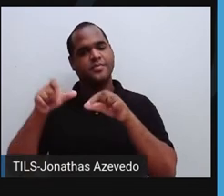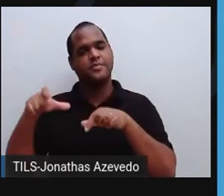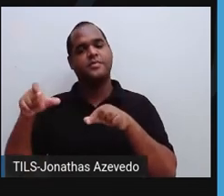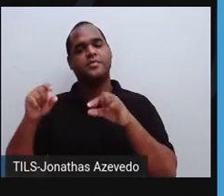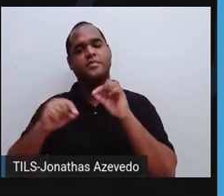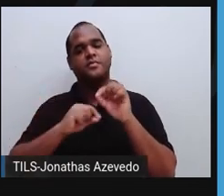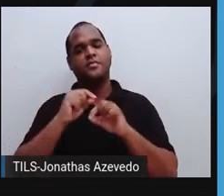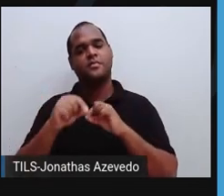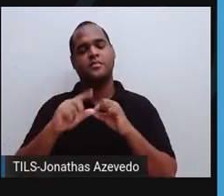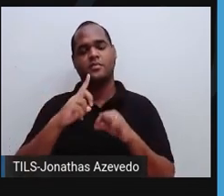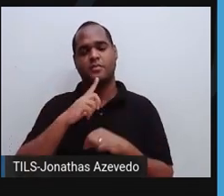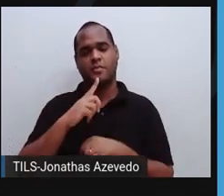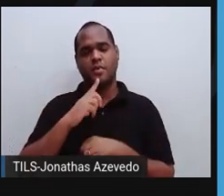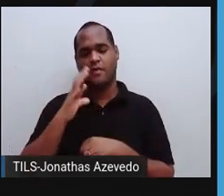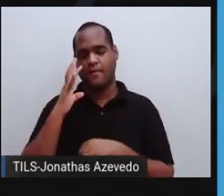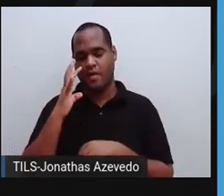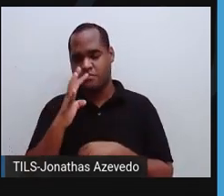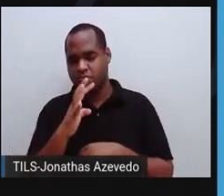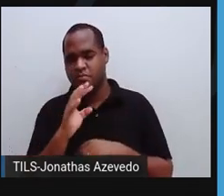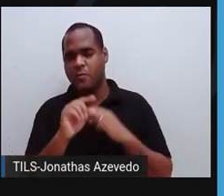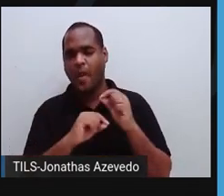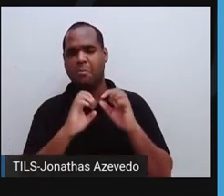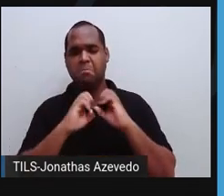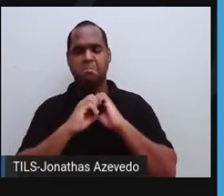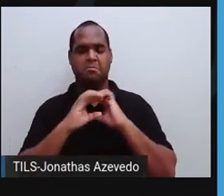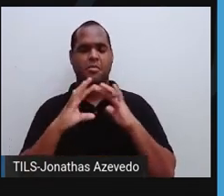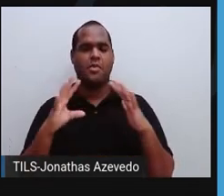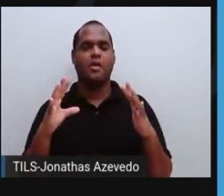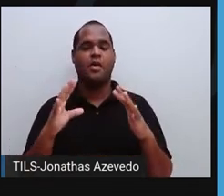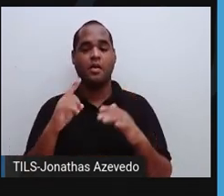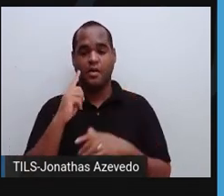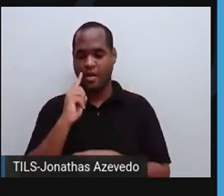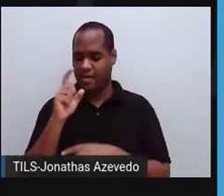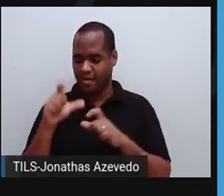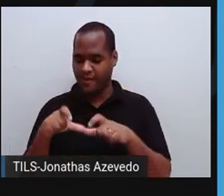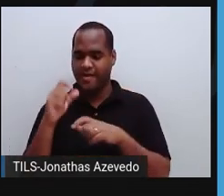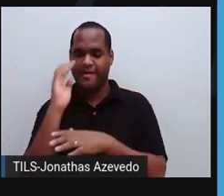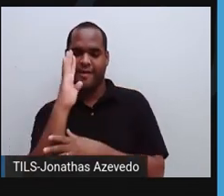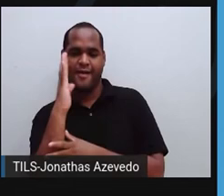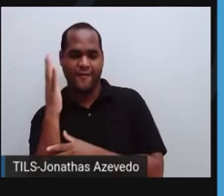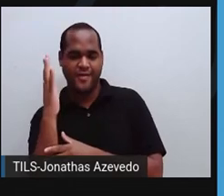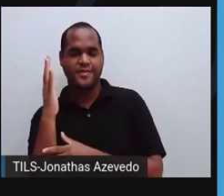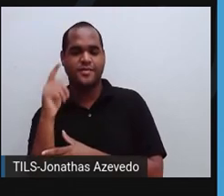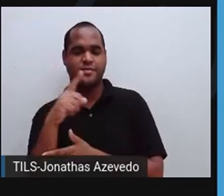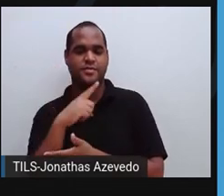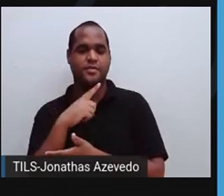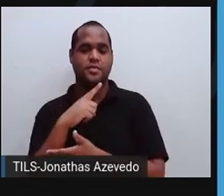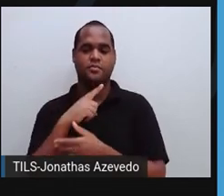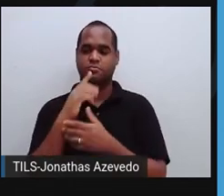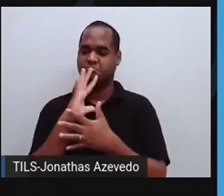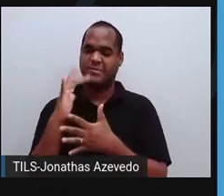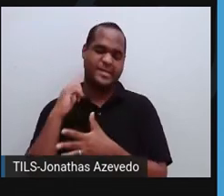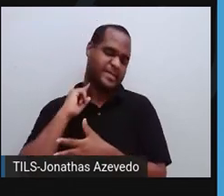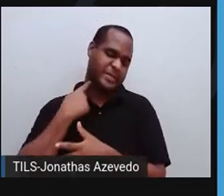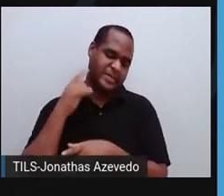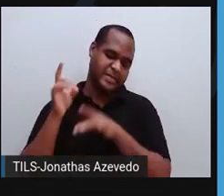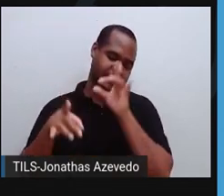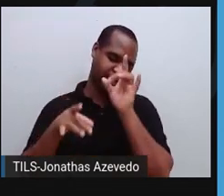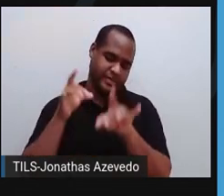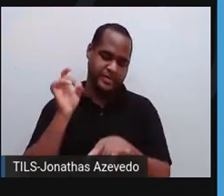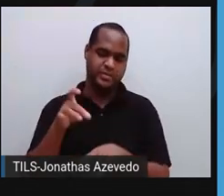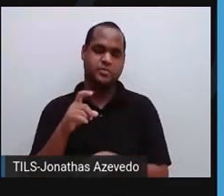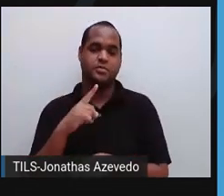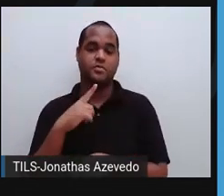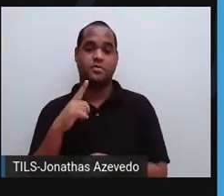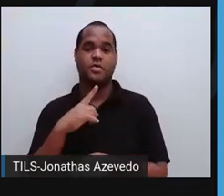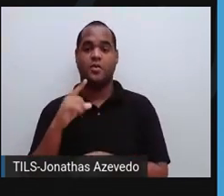aparência mais clara. Como assim? No tronco dessas árvores, um ambiente com menos poluição, tinha um grande revestimento de